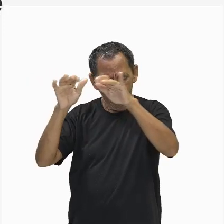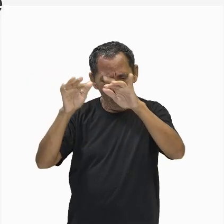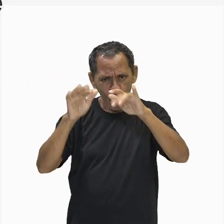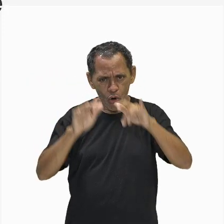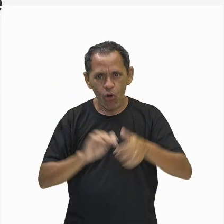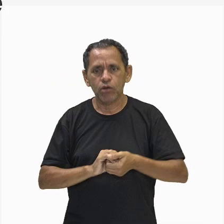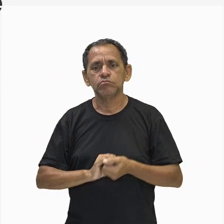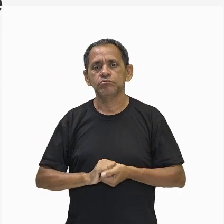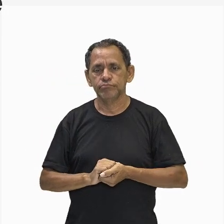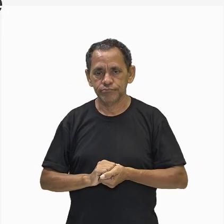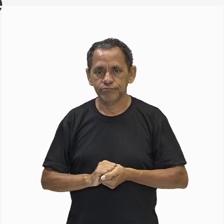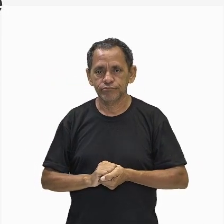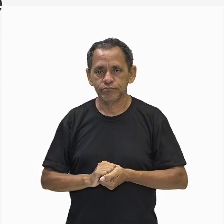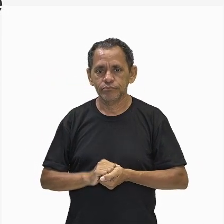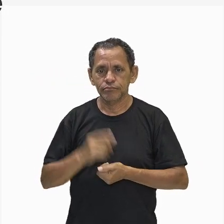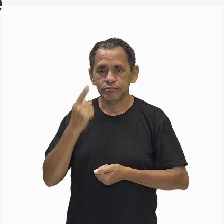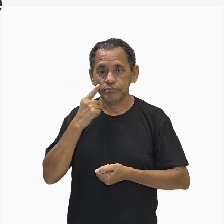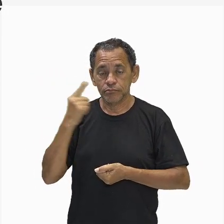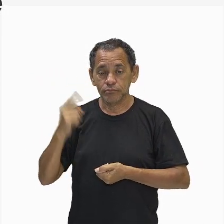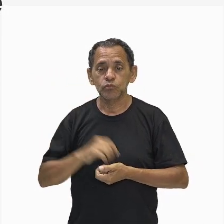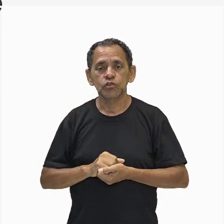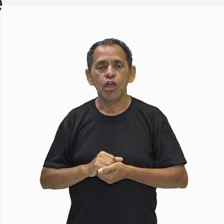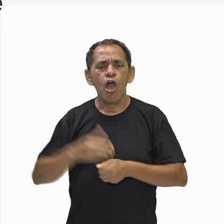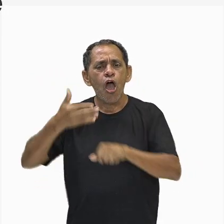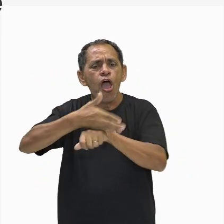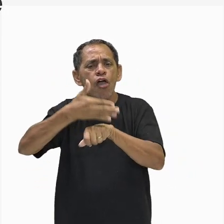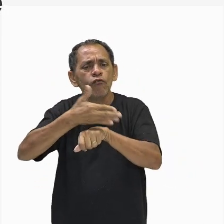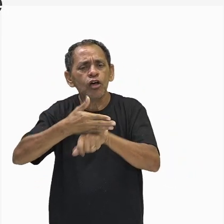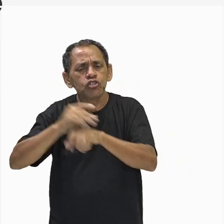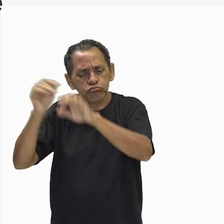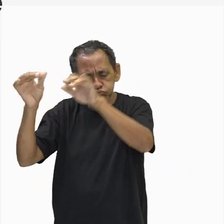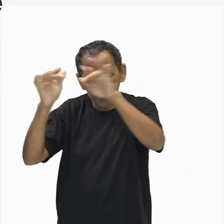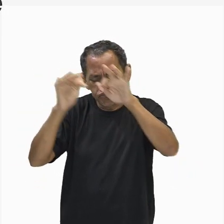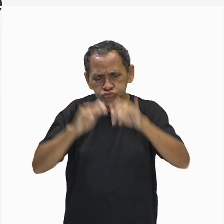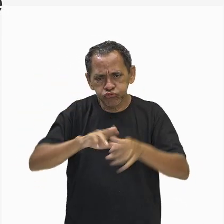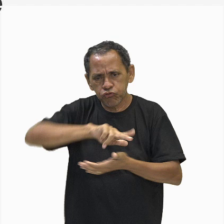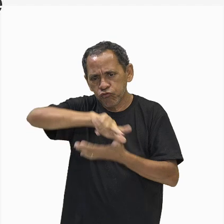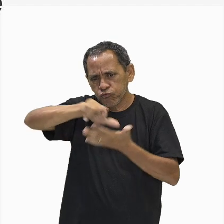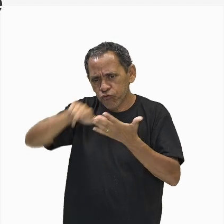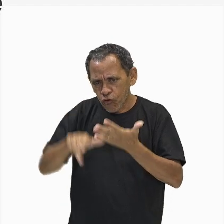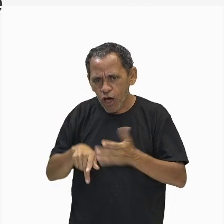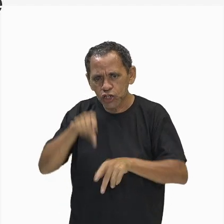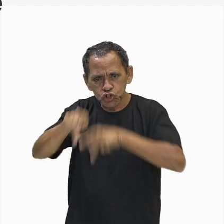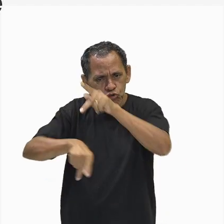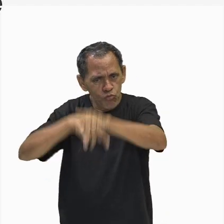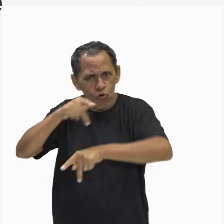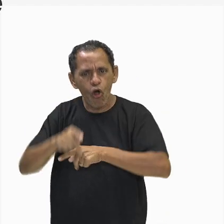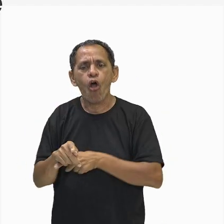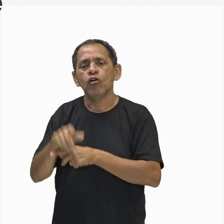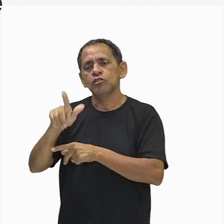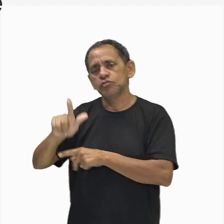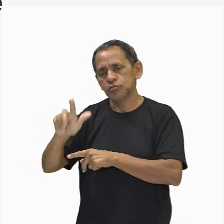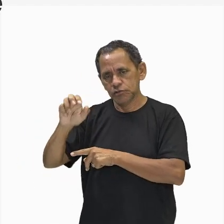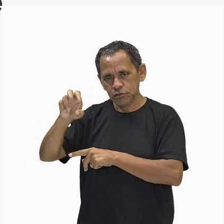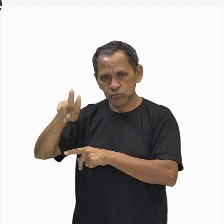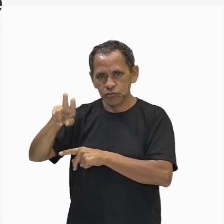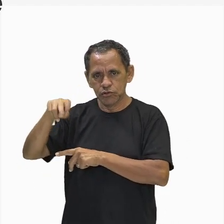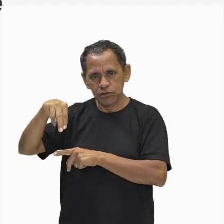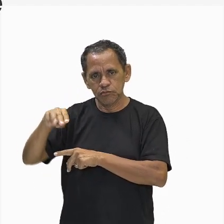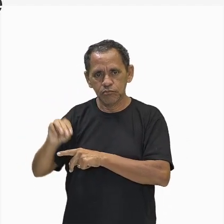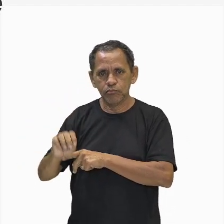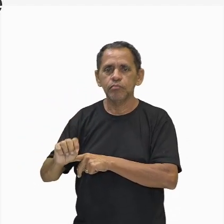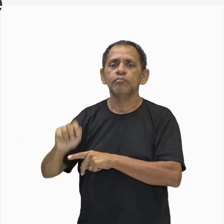ali comigo, vamos aí falar dessas invasões, não é mesmo? As invasões, então, dos povos germânicos foram, de um lado,